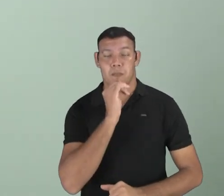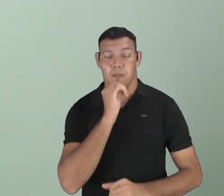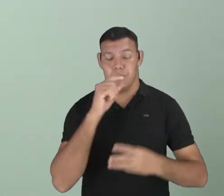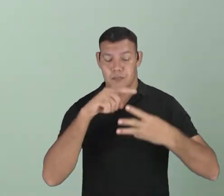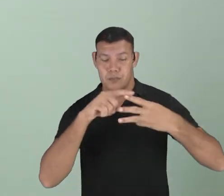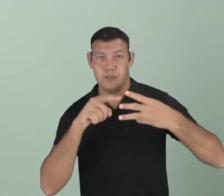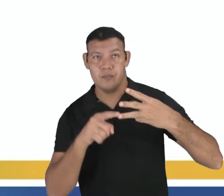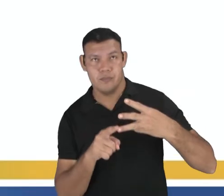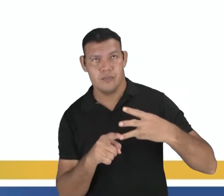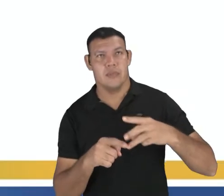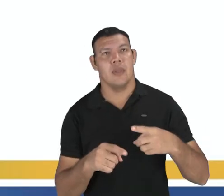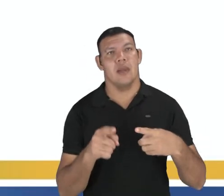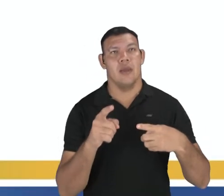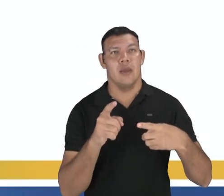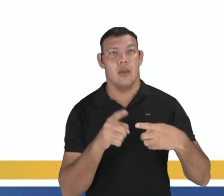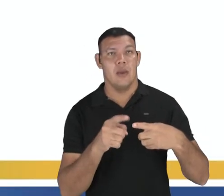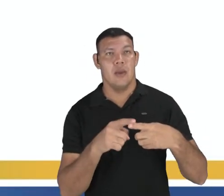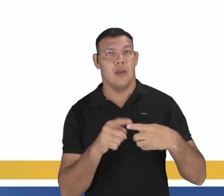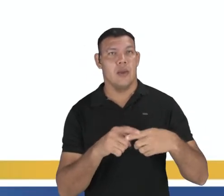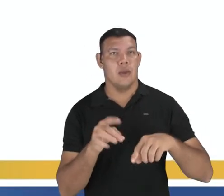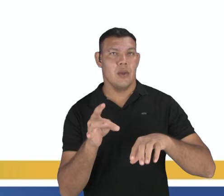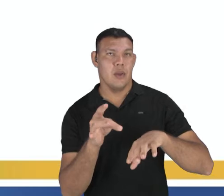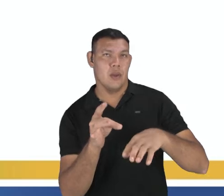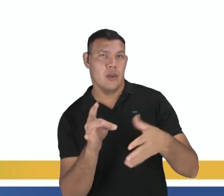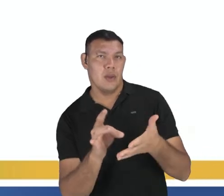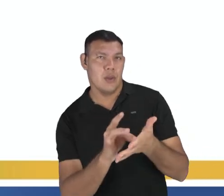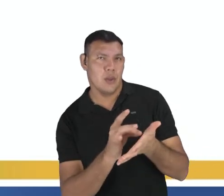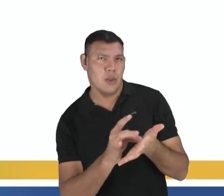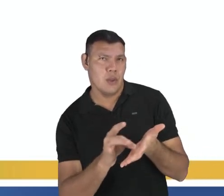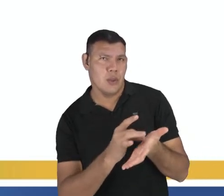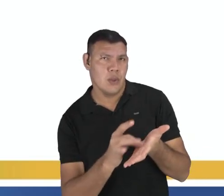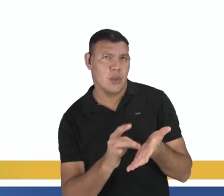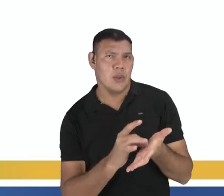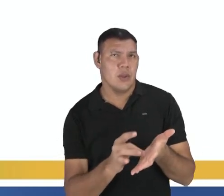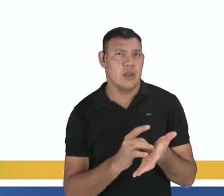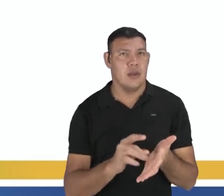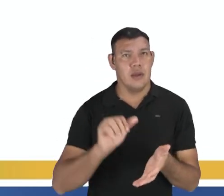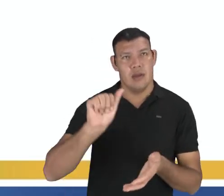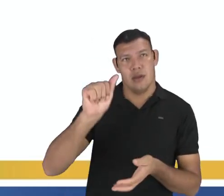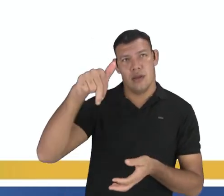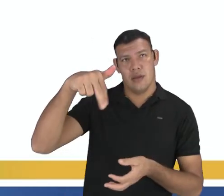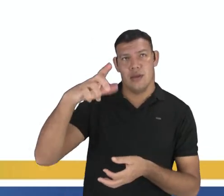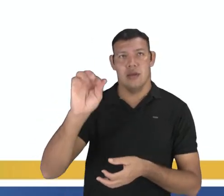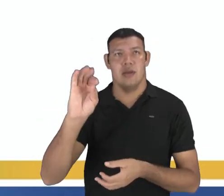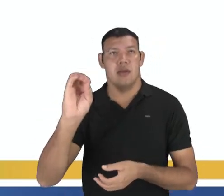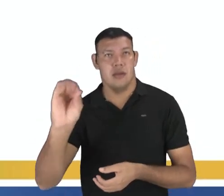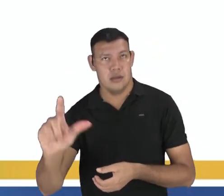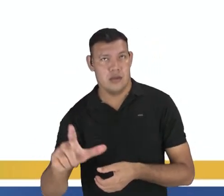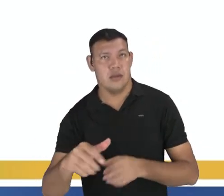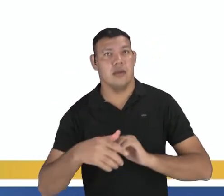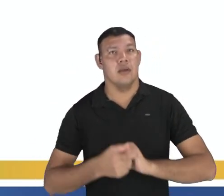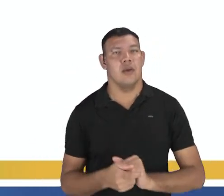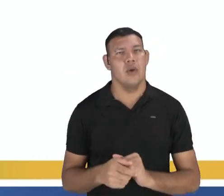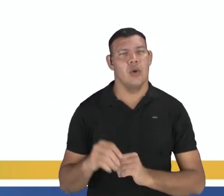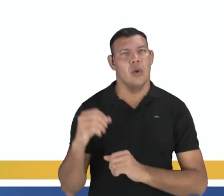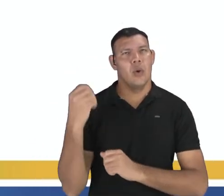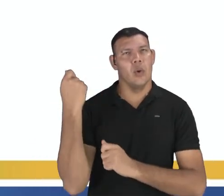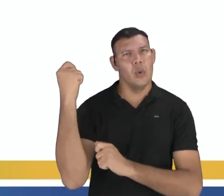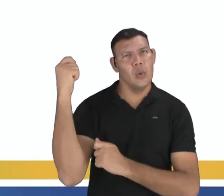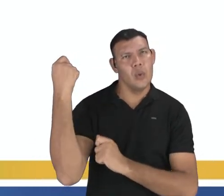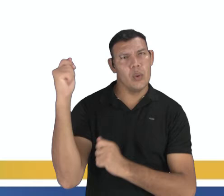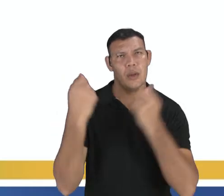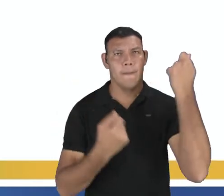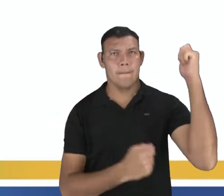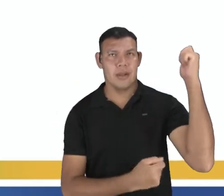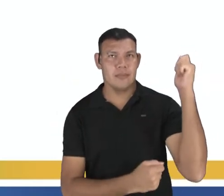3 exemplos aqui. Texto 1. Morena de Angola que leva o chocalho amarrado na canela. Será que ela